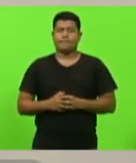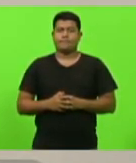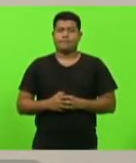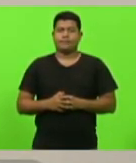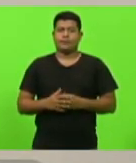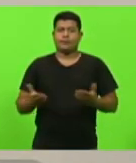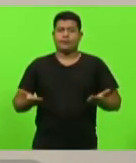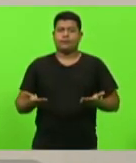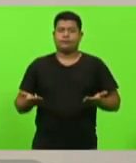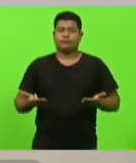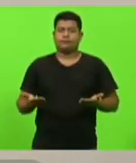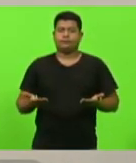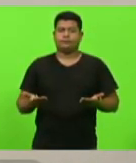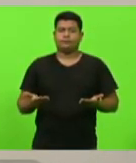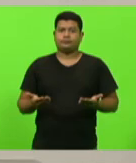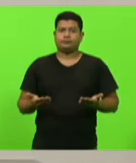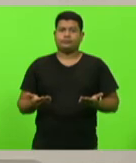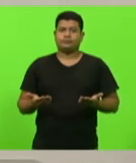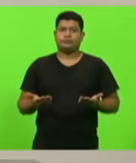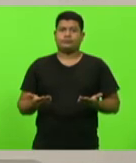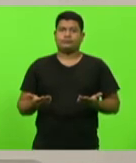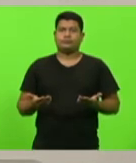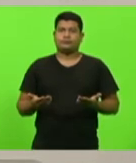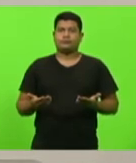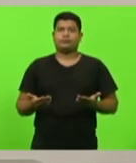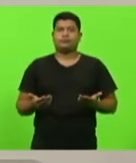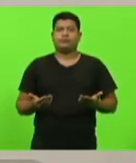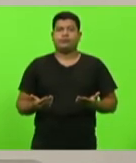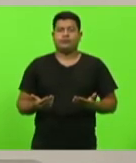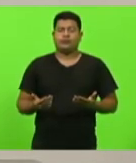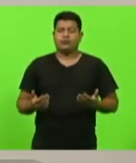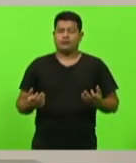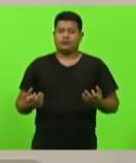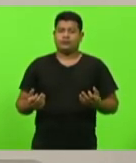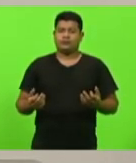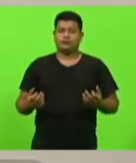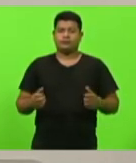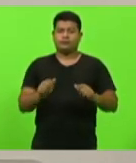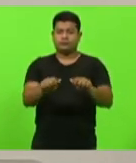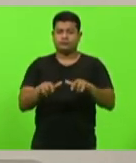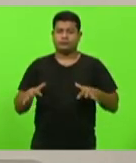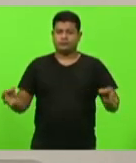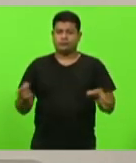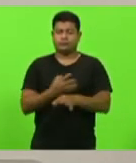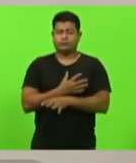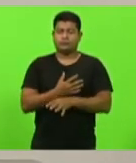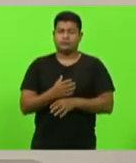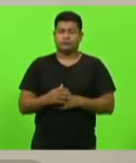passamos, então, para o encerramento da sessão. Não havendo mais oradores inscritos